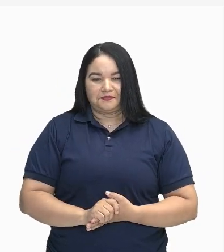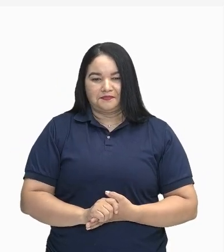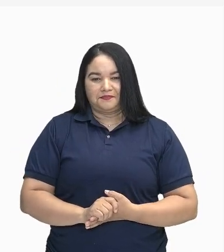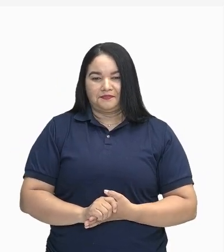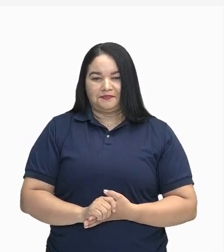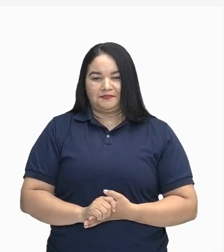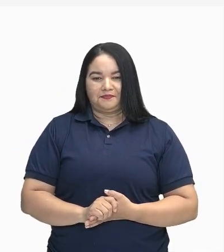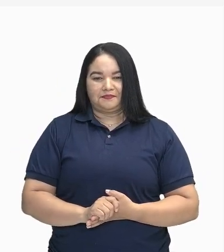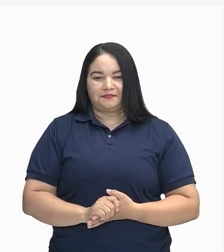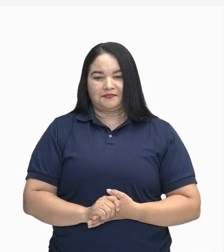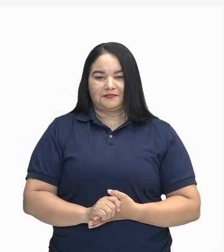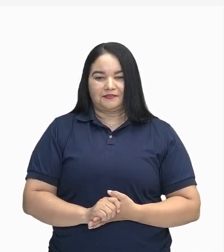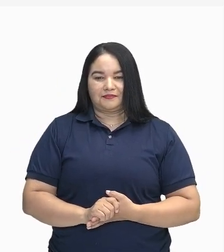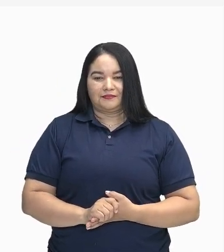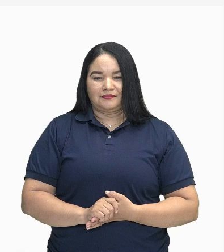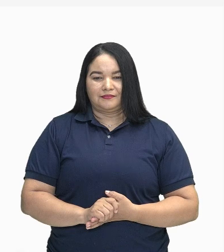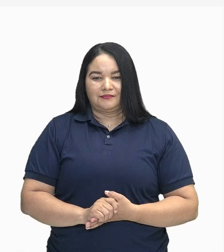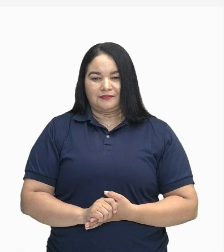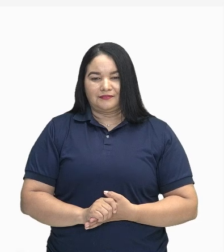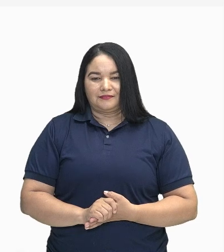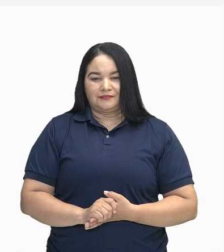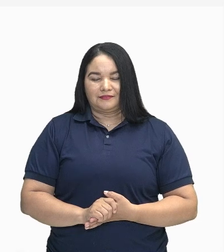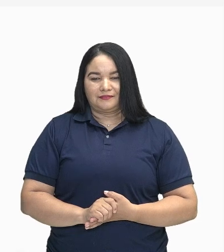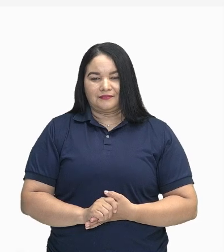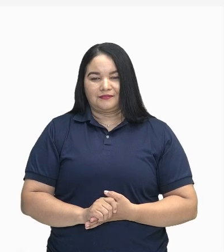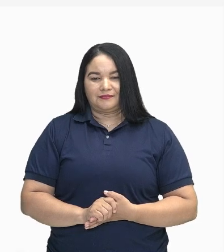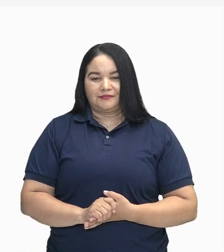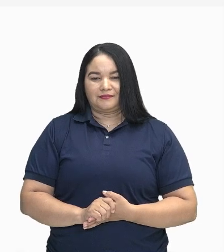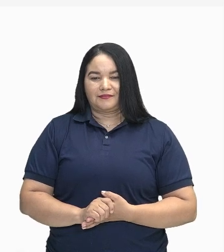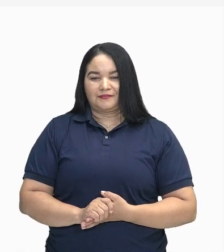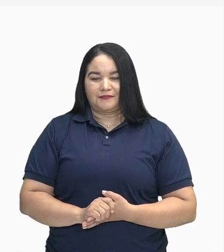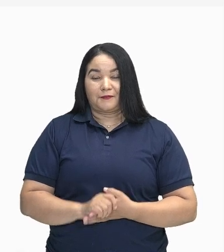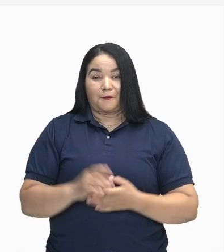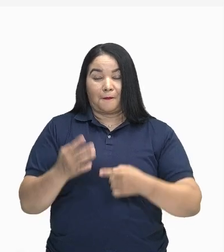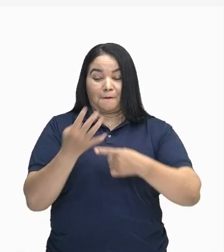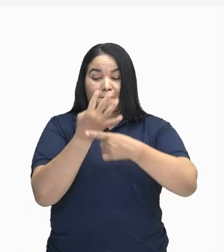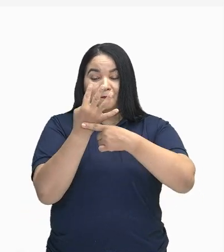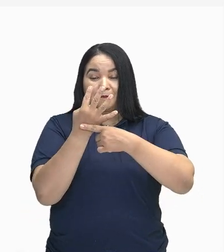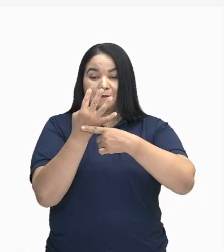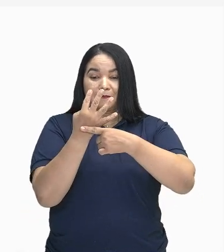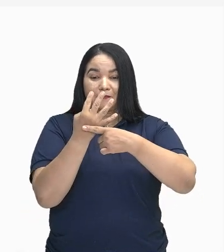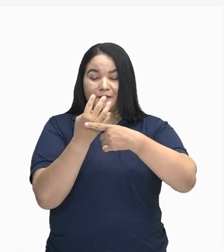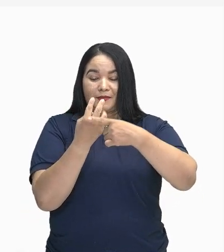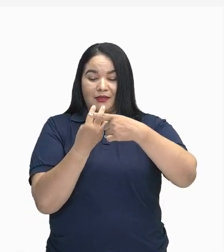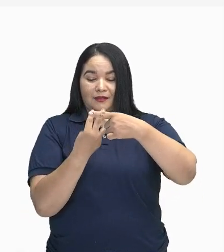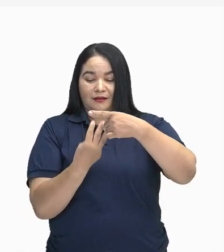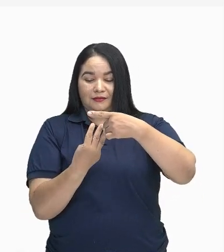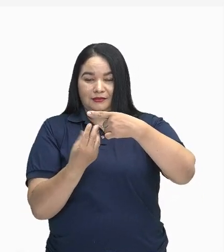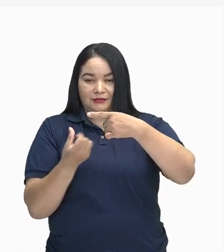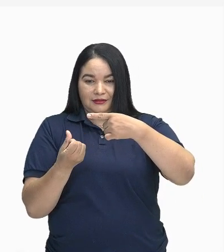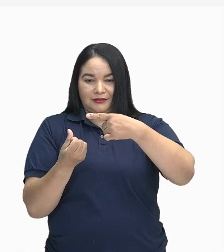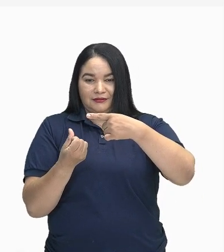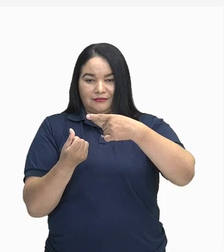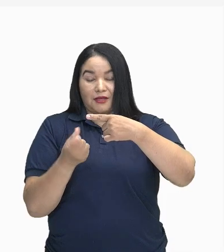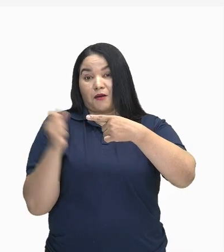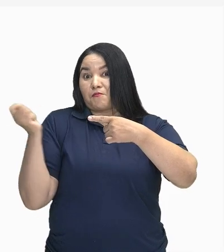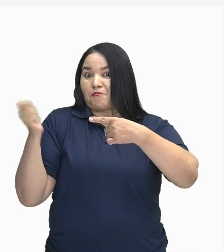gente simplificar os zeros. Nós ficamos com 4 sobre 36. Podemos dividir ó, o numerador por